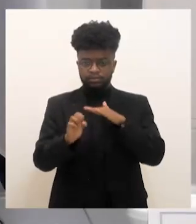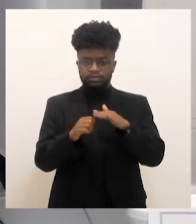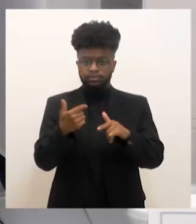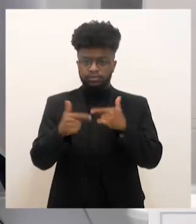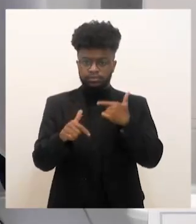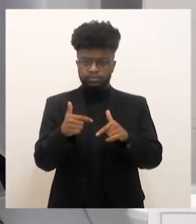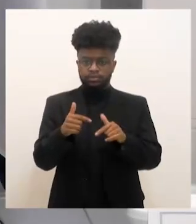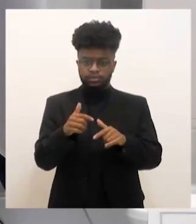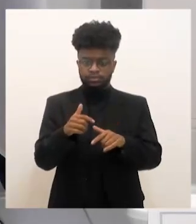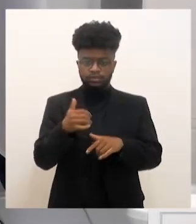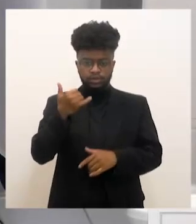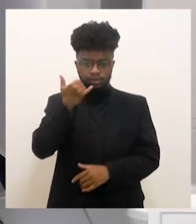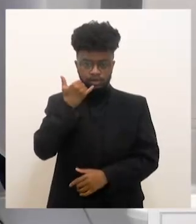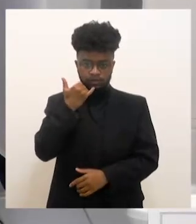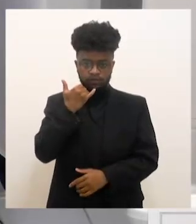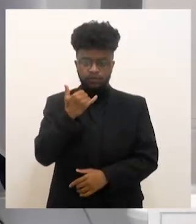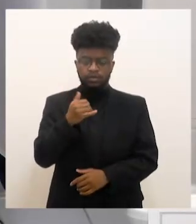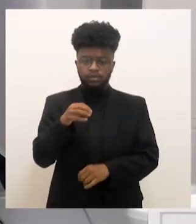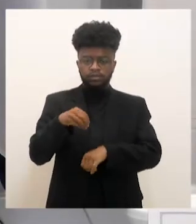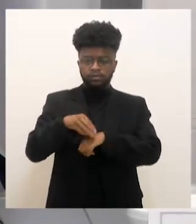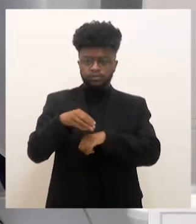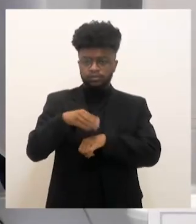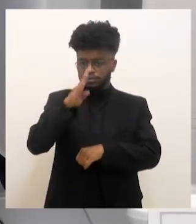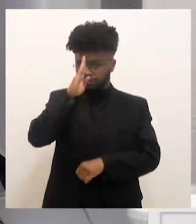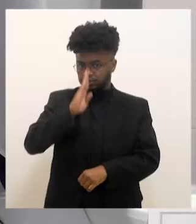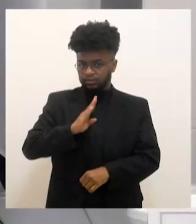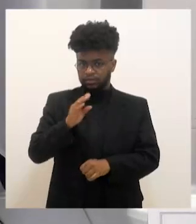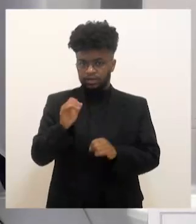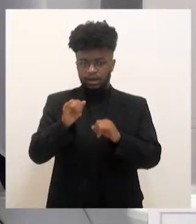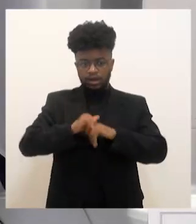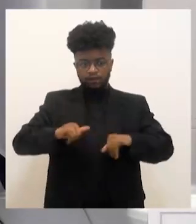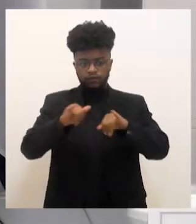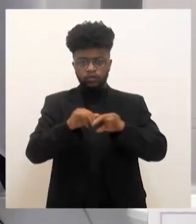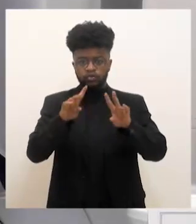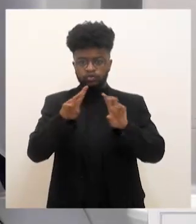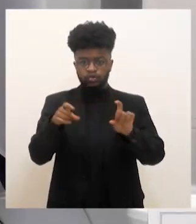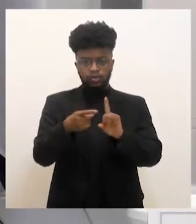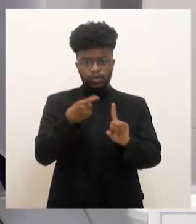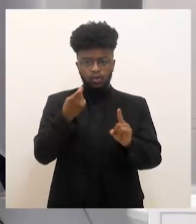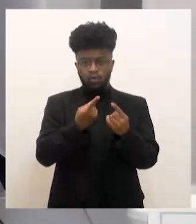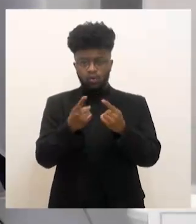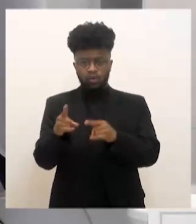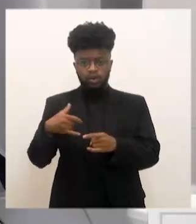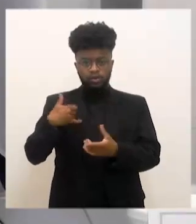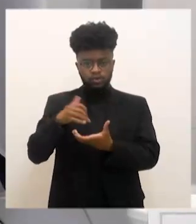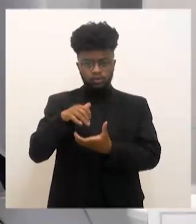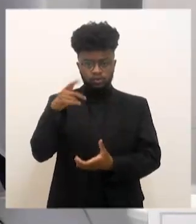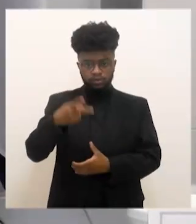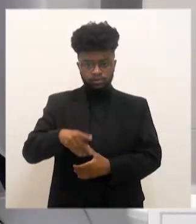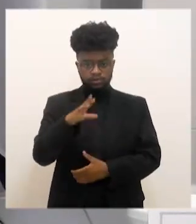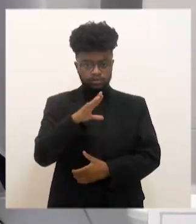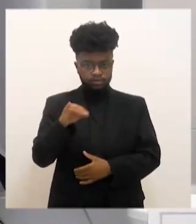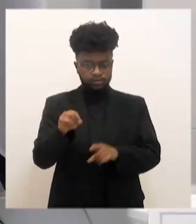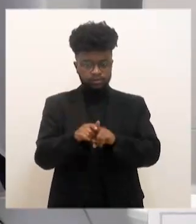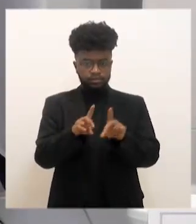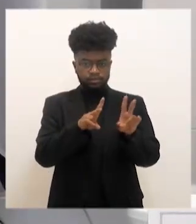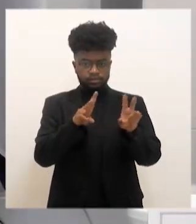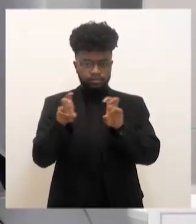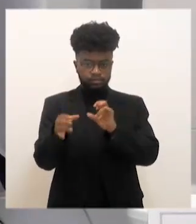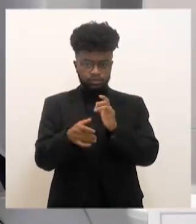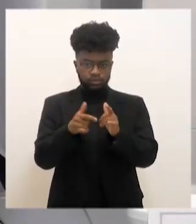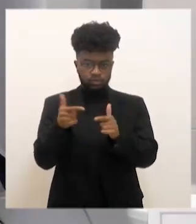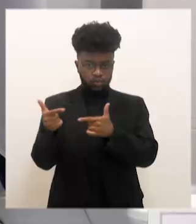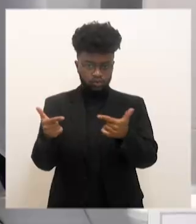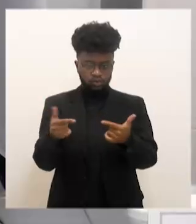de telefonia móvel de transmitirem gratuitamente alertas sobre golpes contra idoso no âmbito do Estado do Rio de Janeiro e dar outras